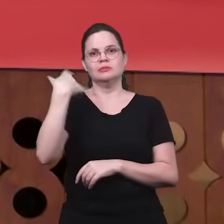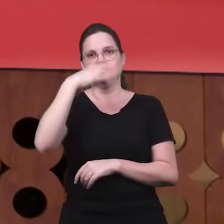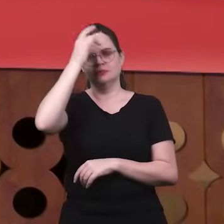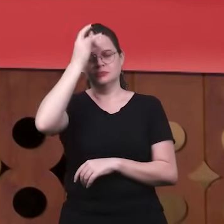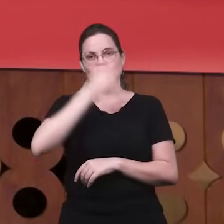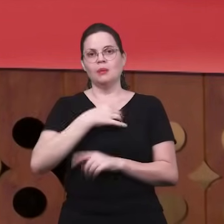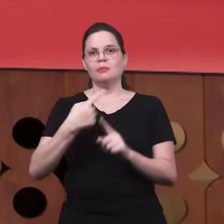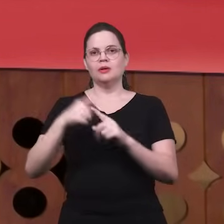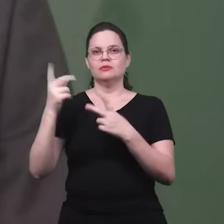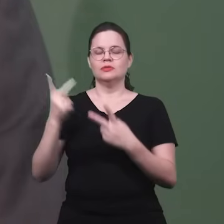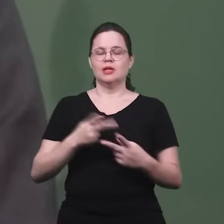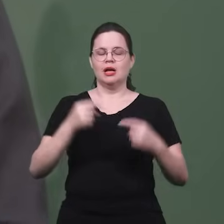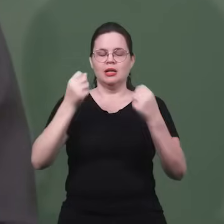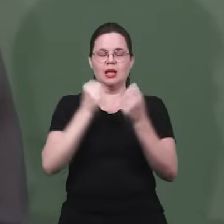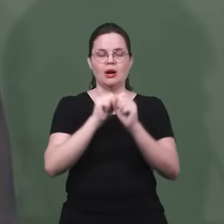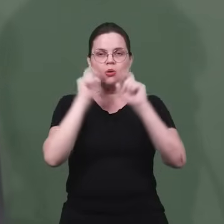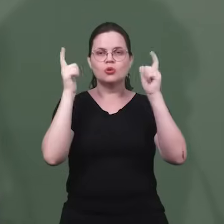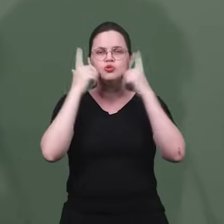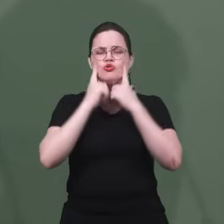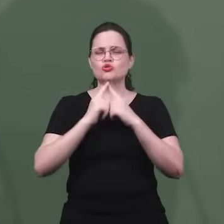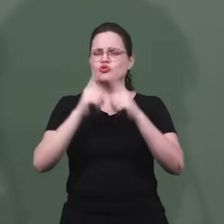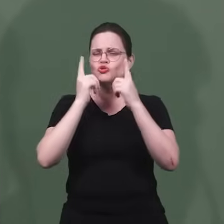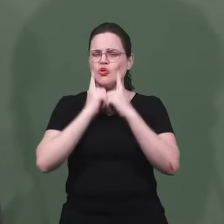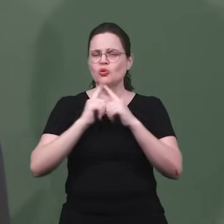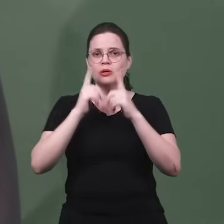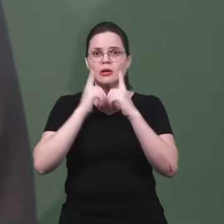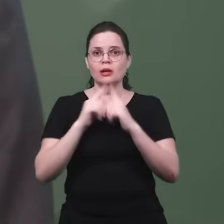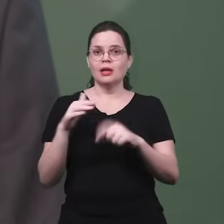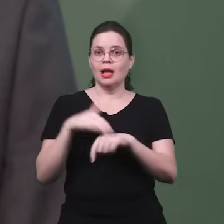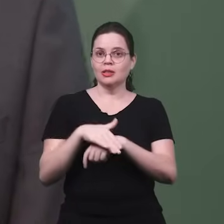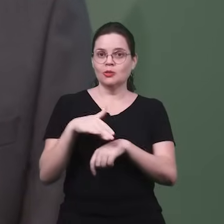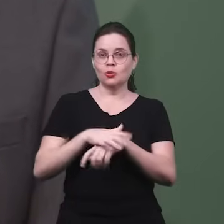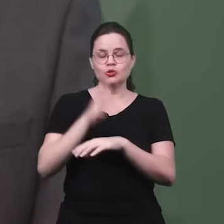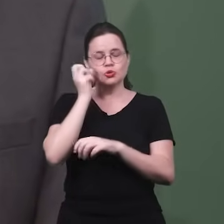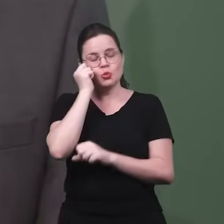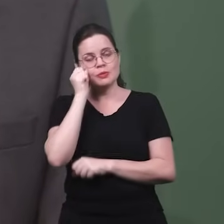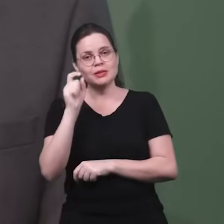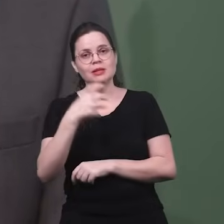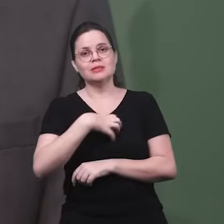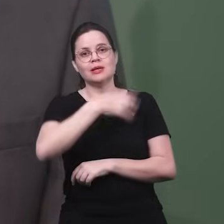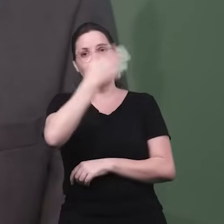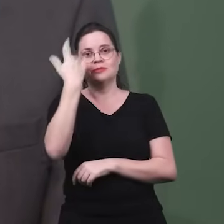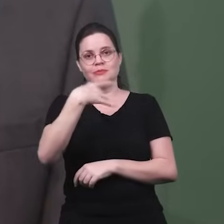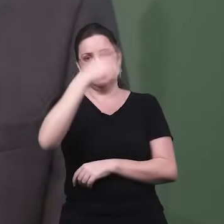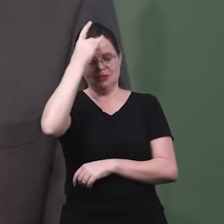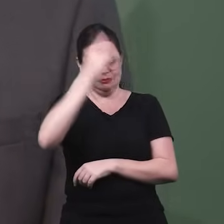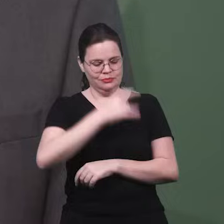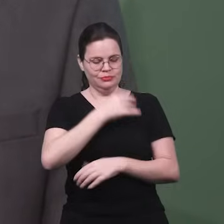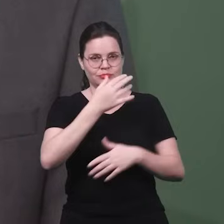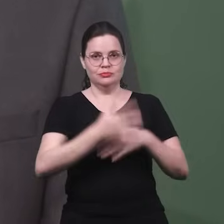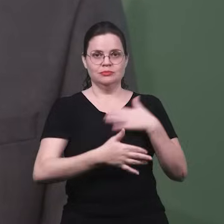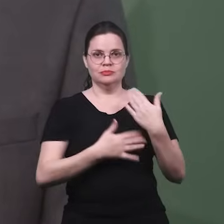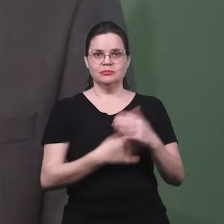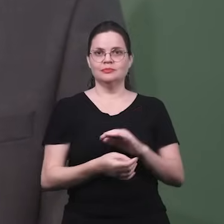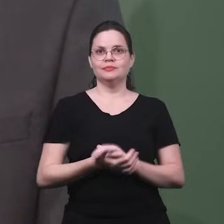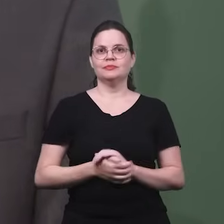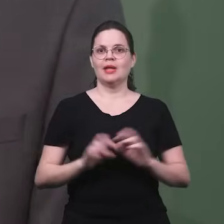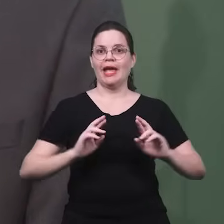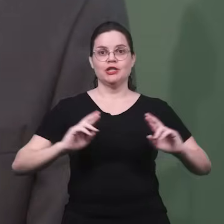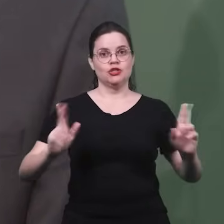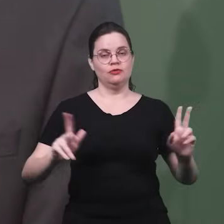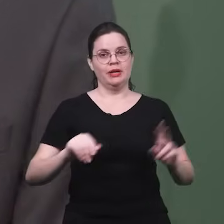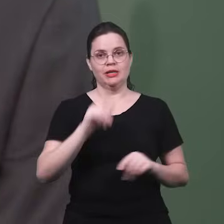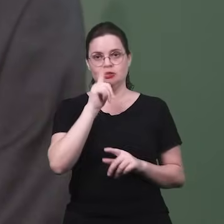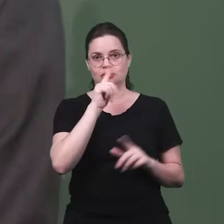era visitado, acordou chorando. Glória a Deus. E ali no sonho, durante a noite, eles foram batizados com o Espírito Santo. Que é a diferença do batismo